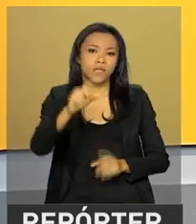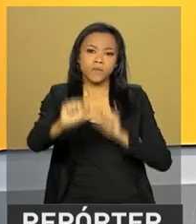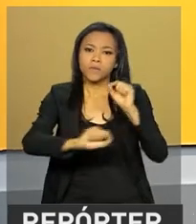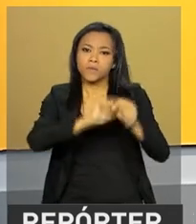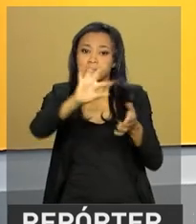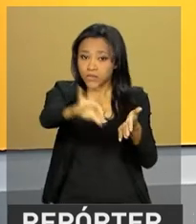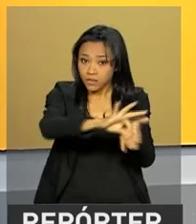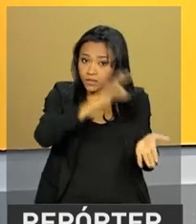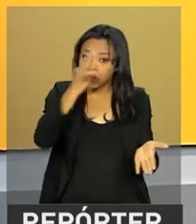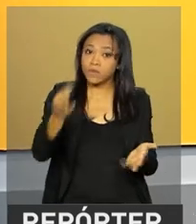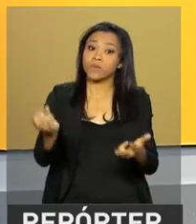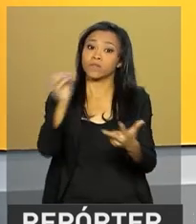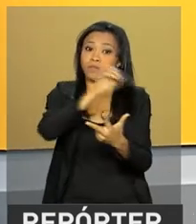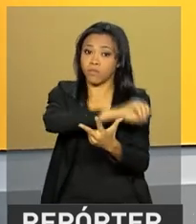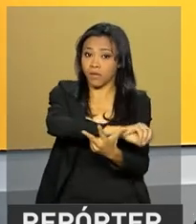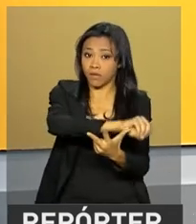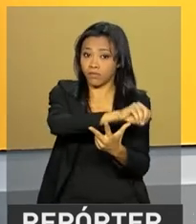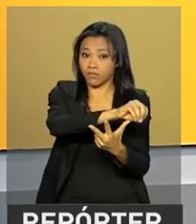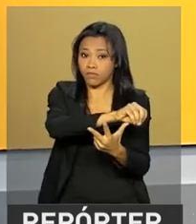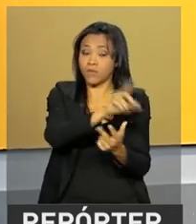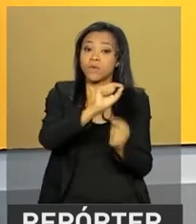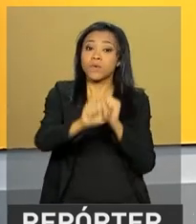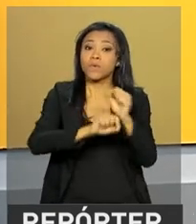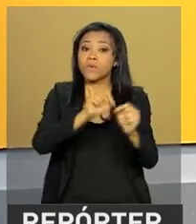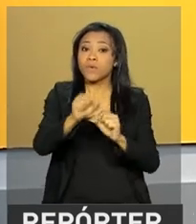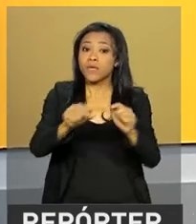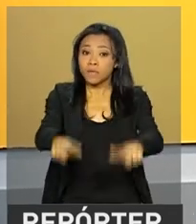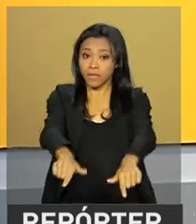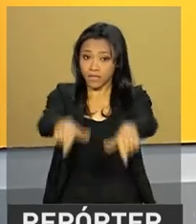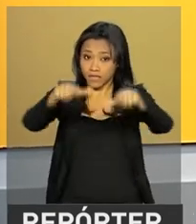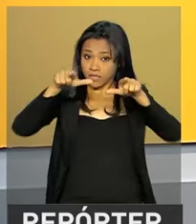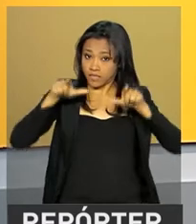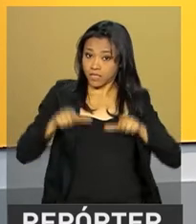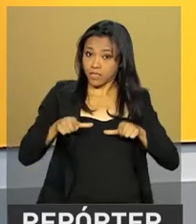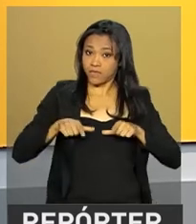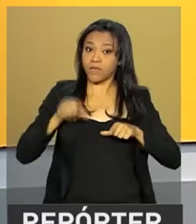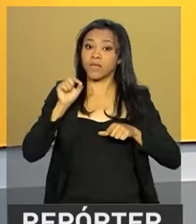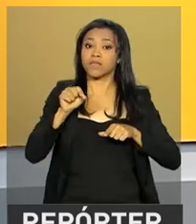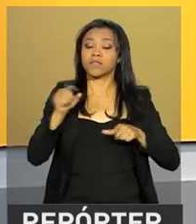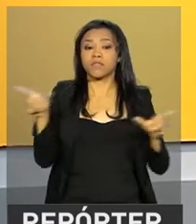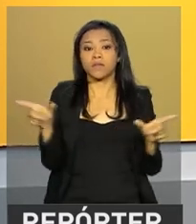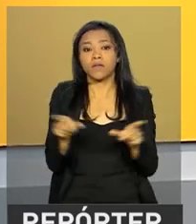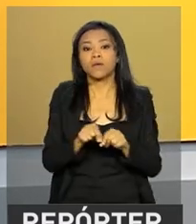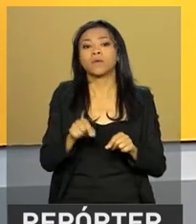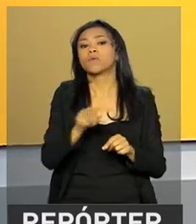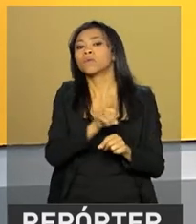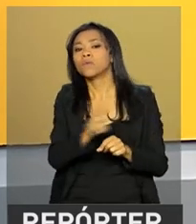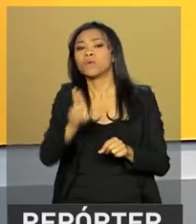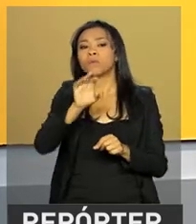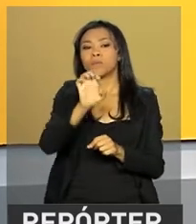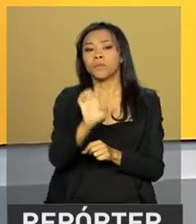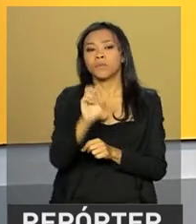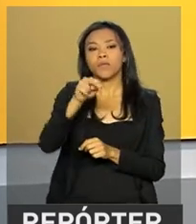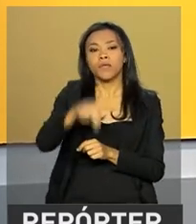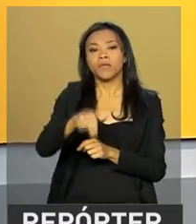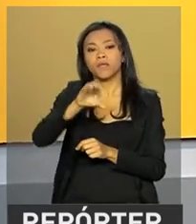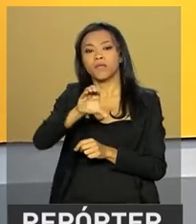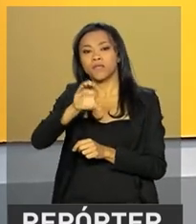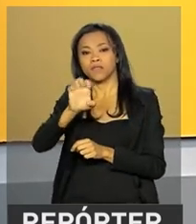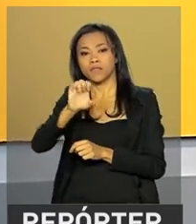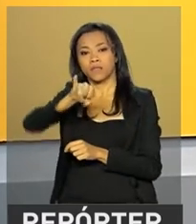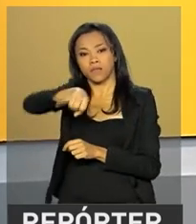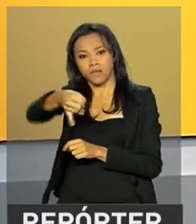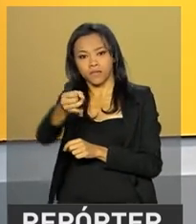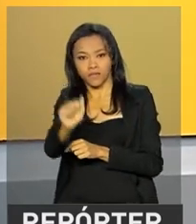as inscrições para o Exame Nacional para Certificação de Competências de Jovens e Adultos, o